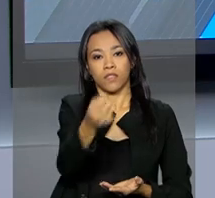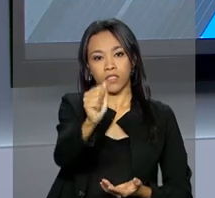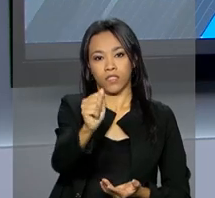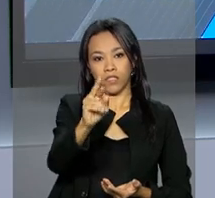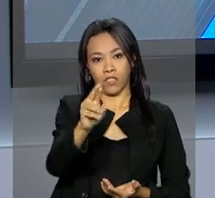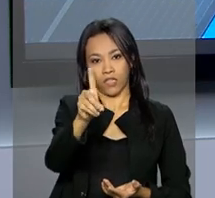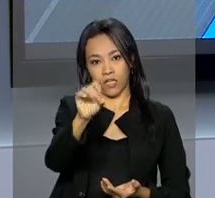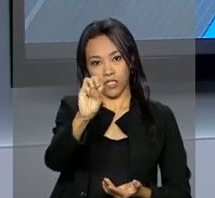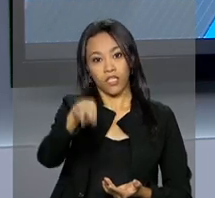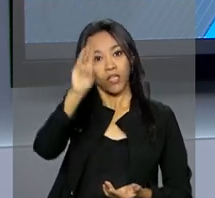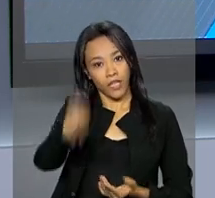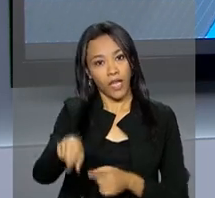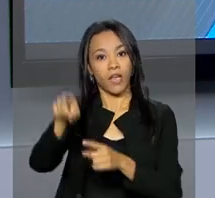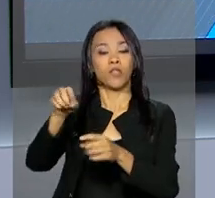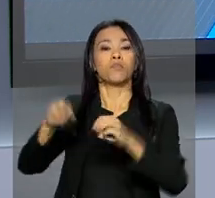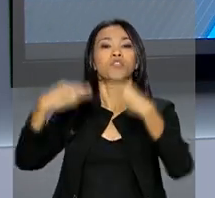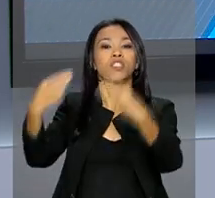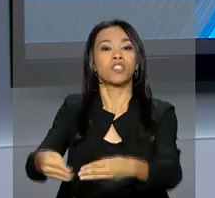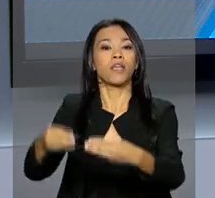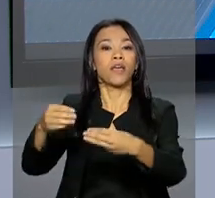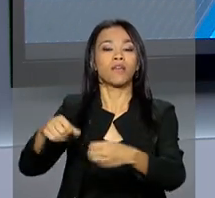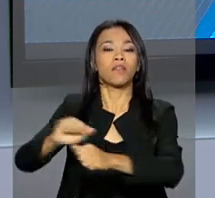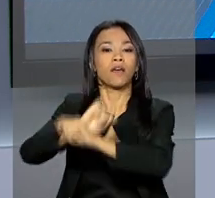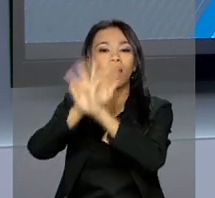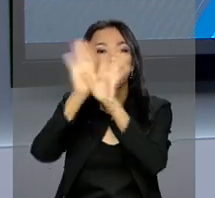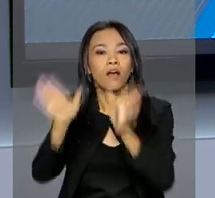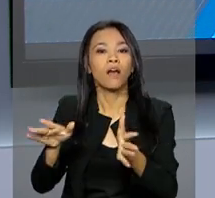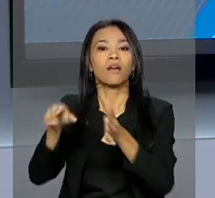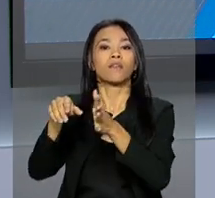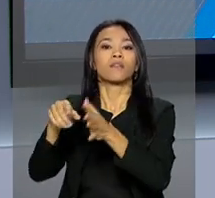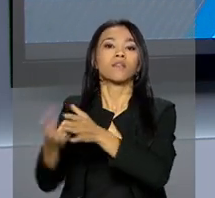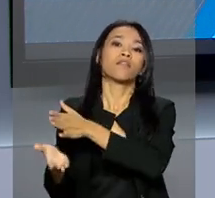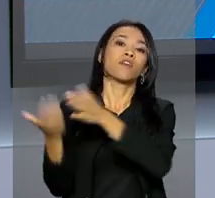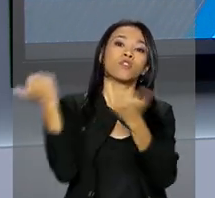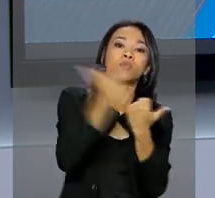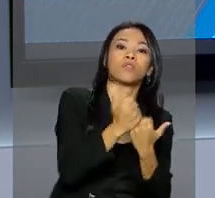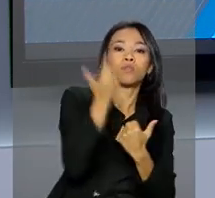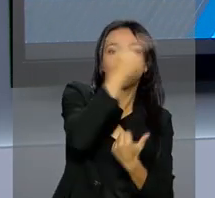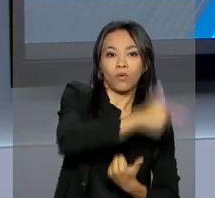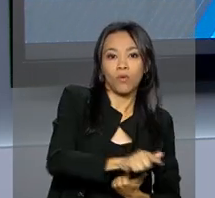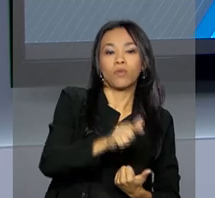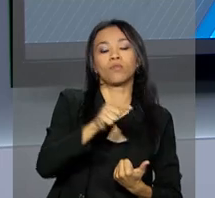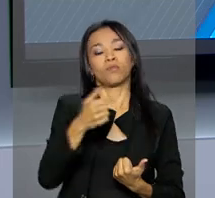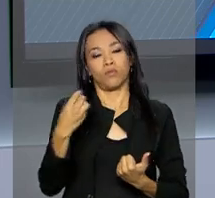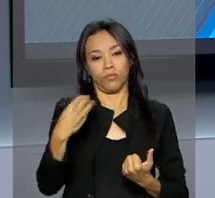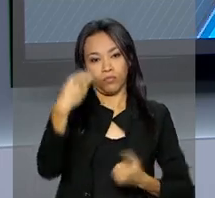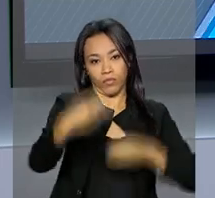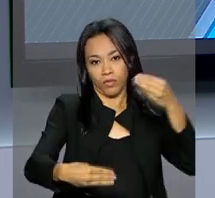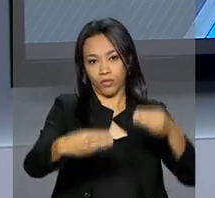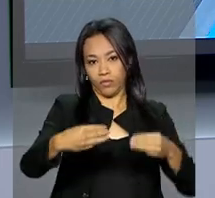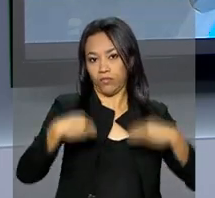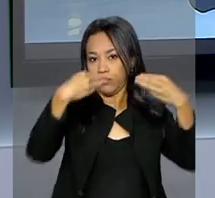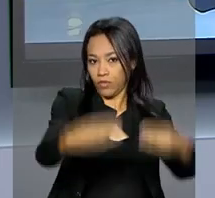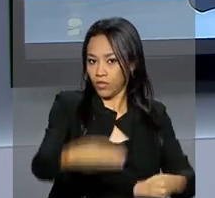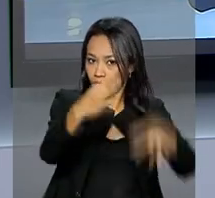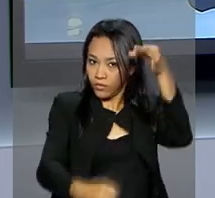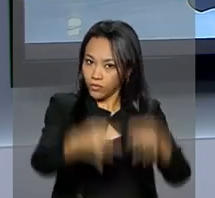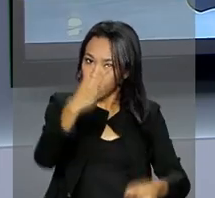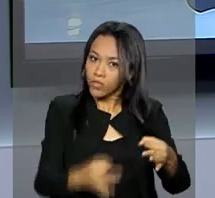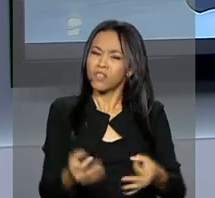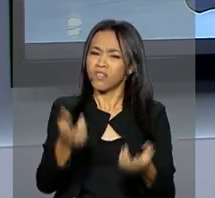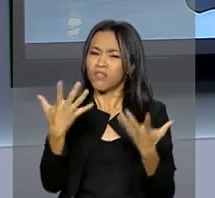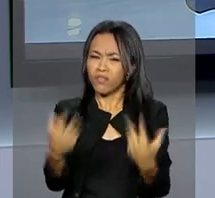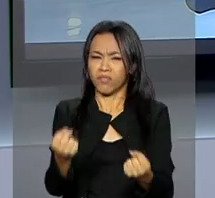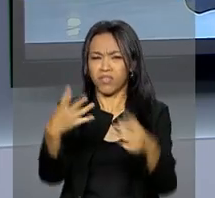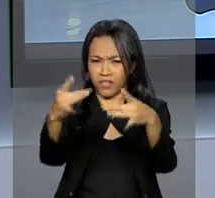Transparência Vai comandar o Ministério da Justiça no lugar de OSM serralho Vamos então ao palácio Planalto saber os detalhes com a